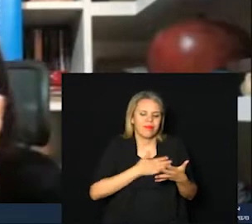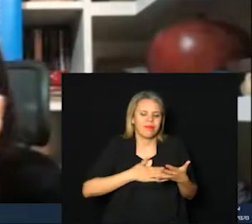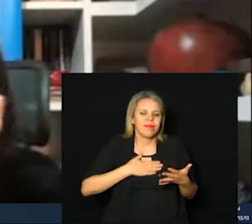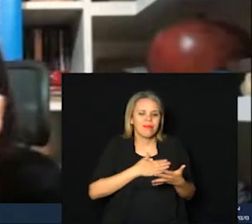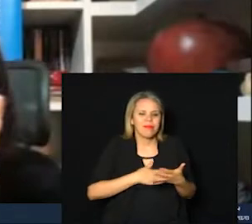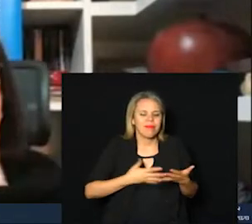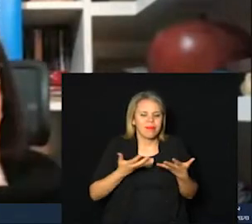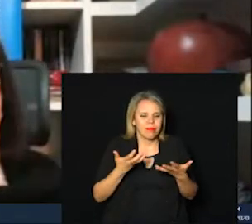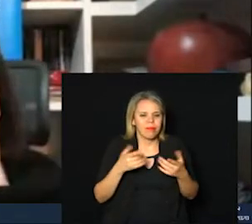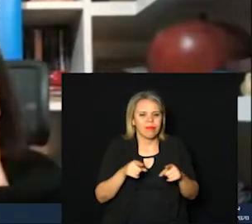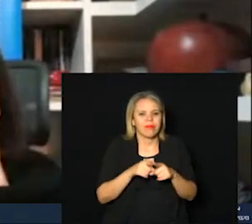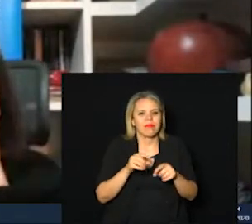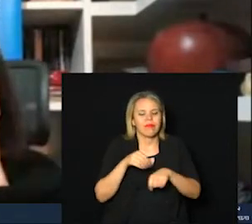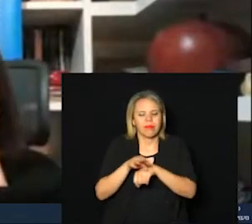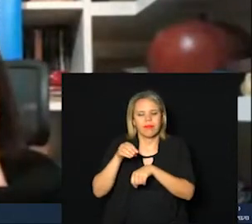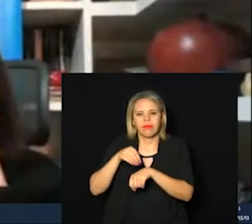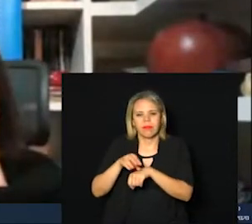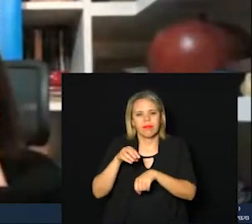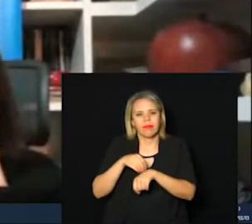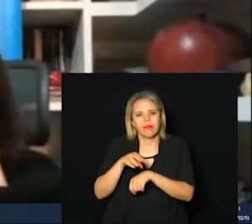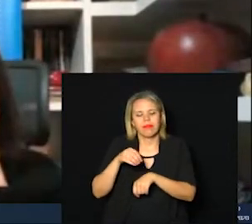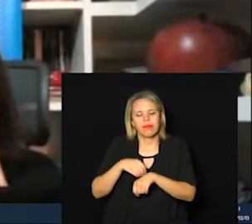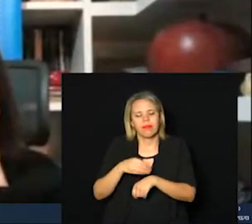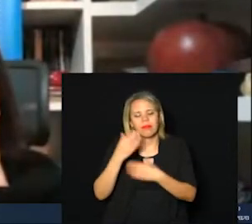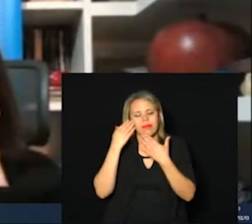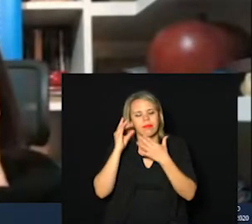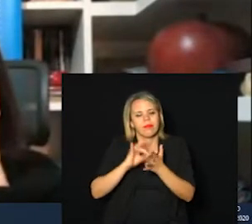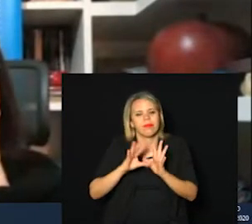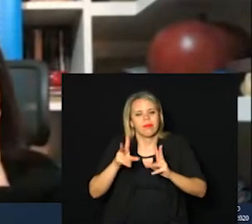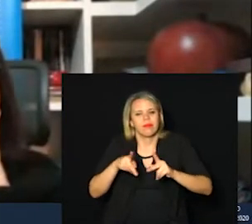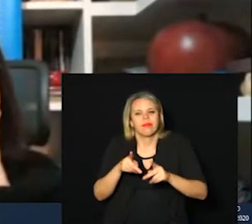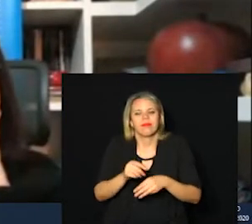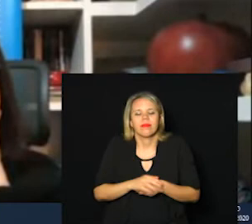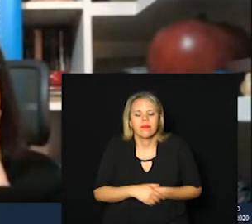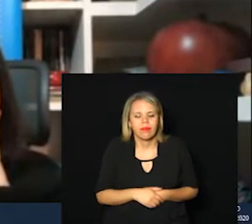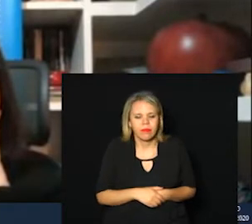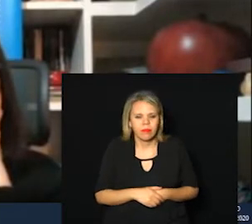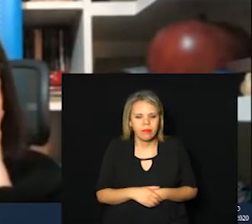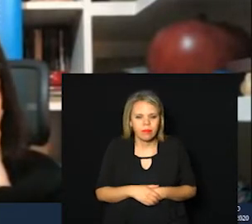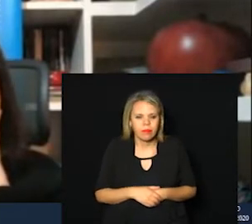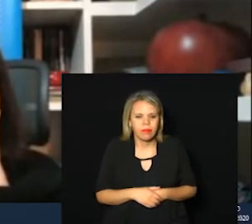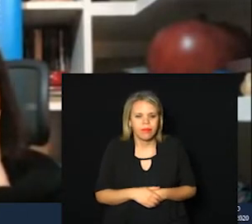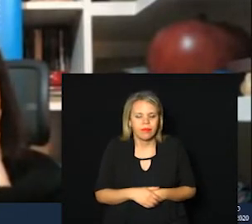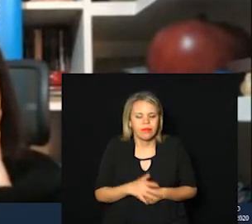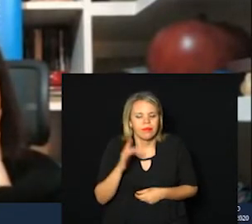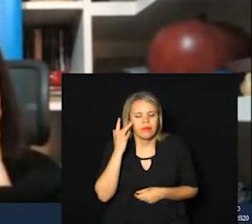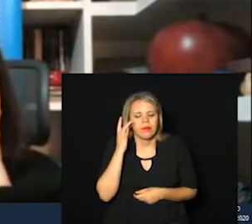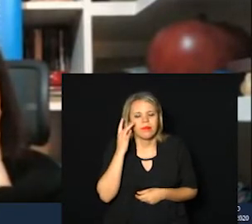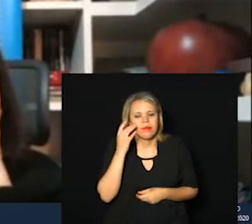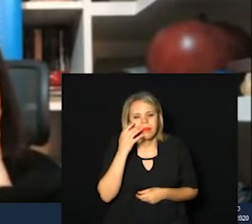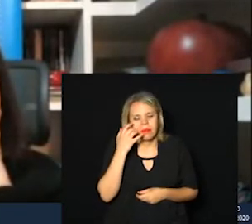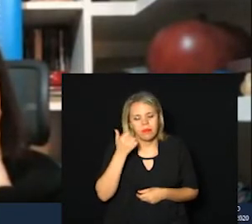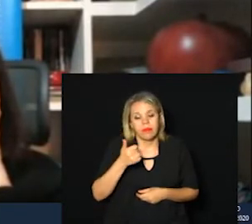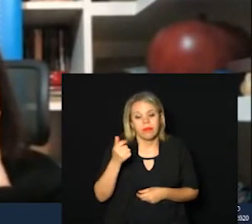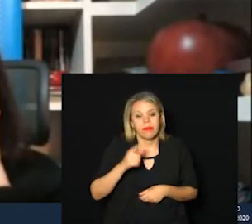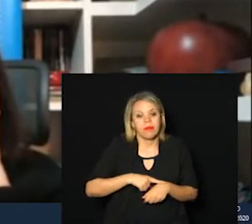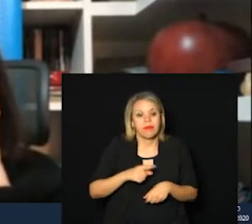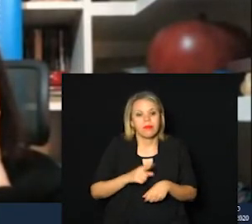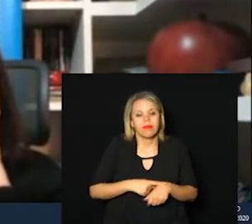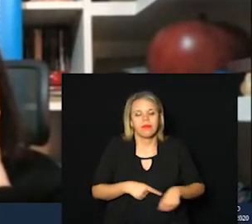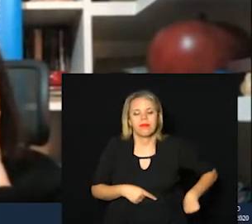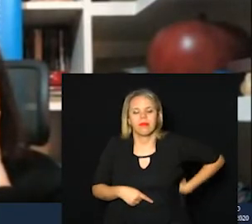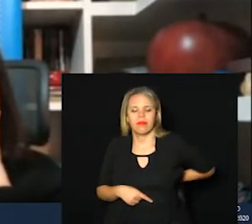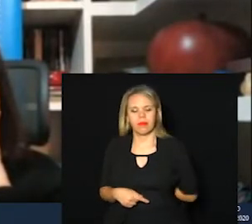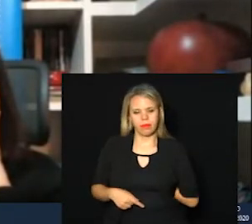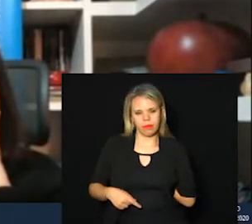eu quero também transmitir essa gratidão verdadeira por todos. Eu acho que nesse primeiro momento, assim, algumas